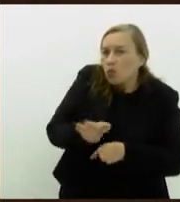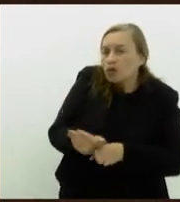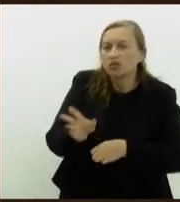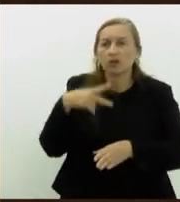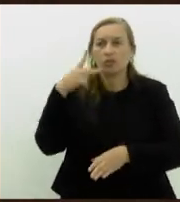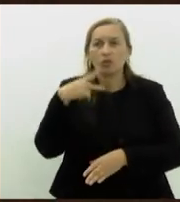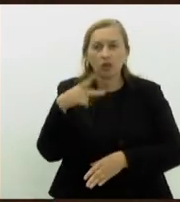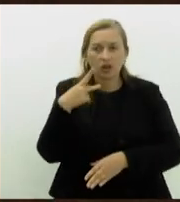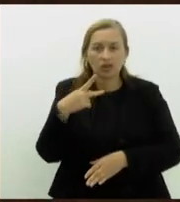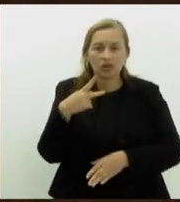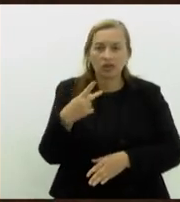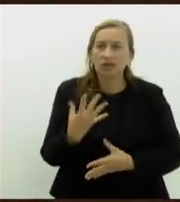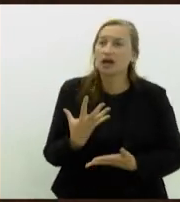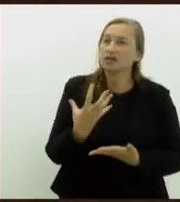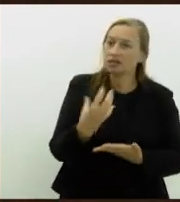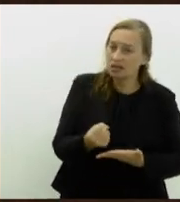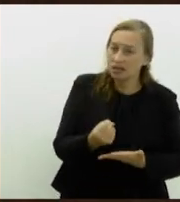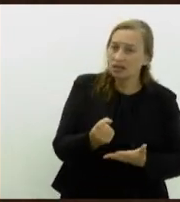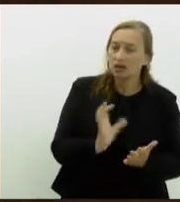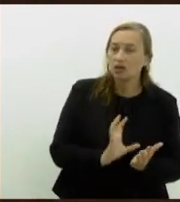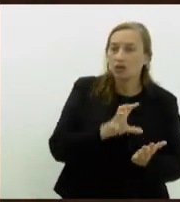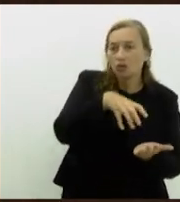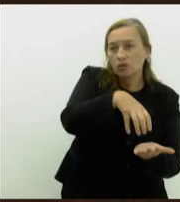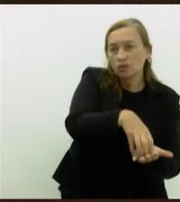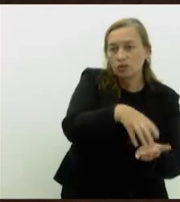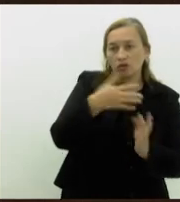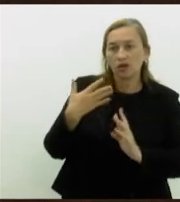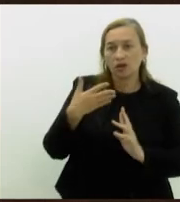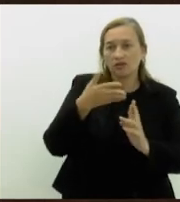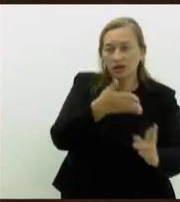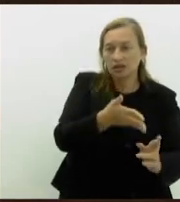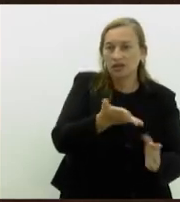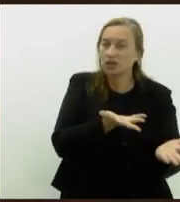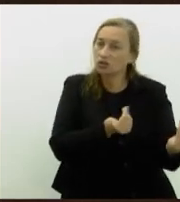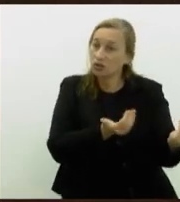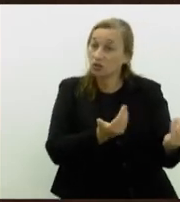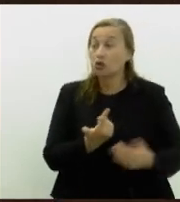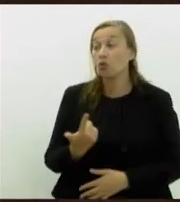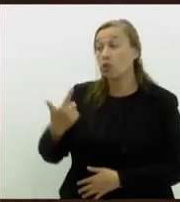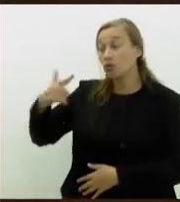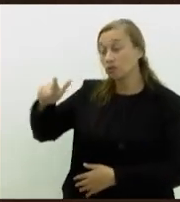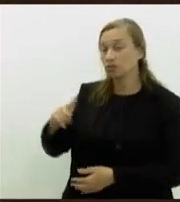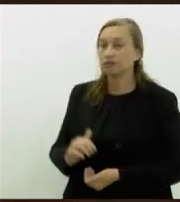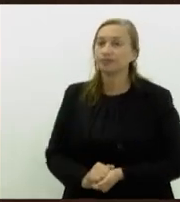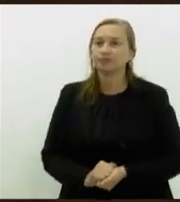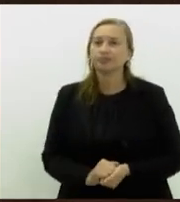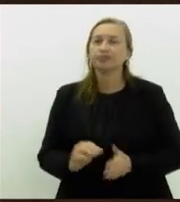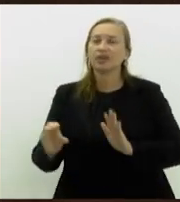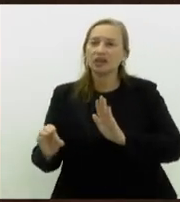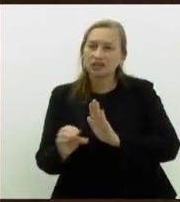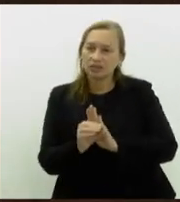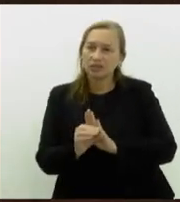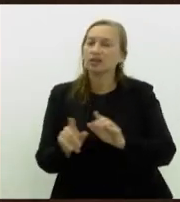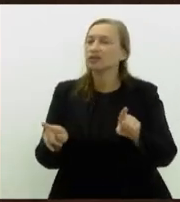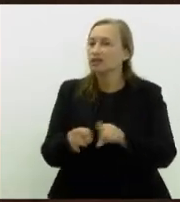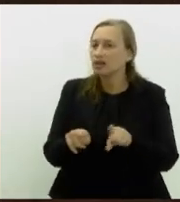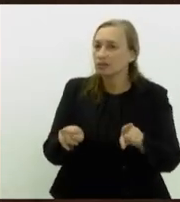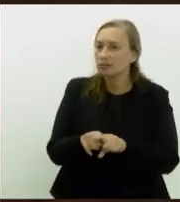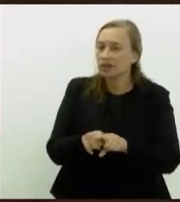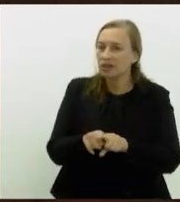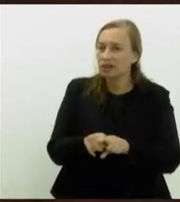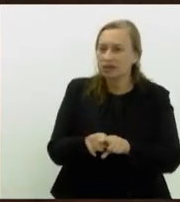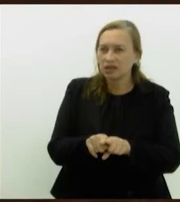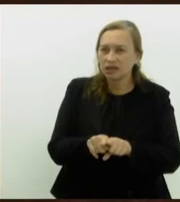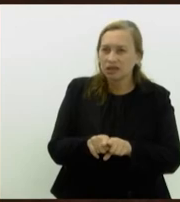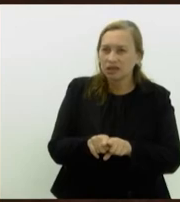política a ser adotada pelos centros de referência da juventude. Por outro lado, As emendas também rechaçam a incidência